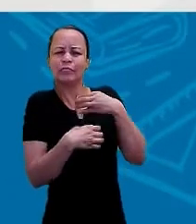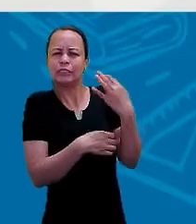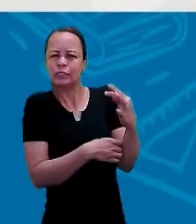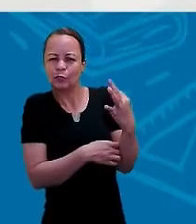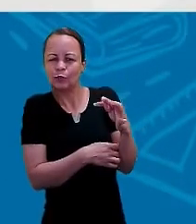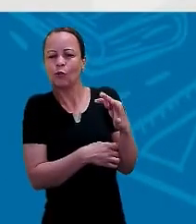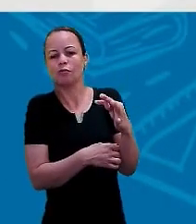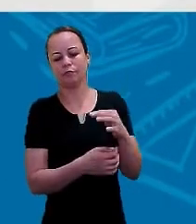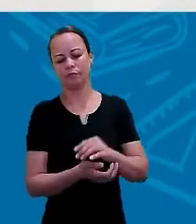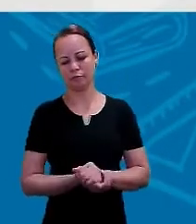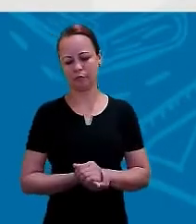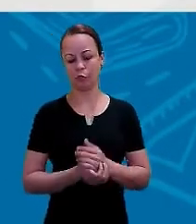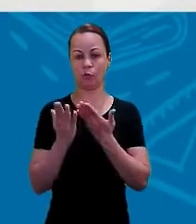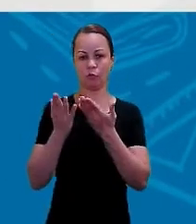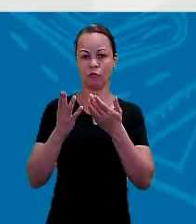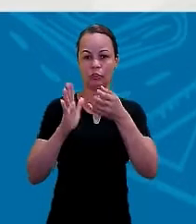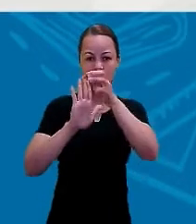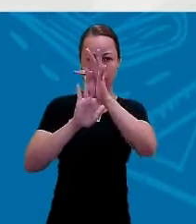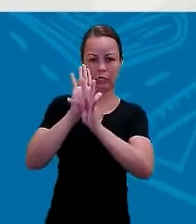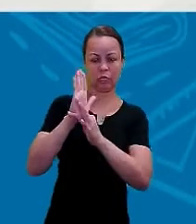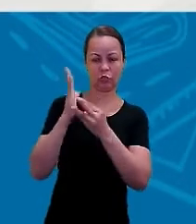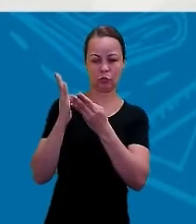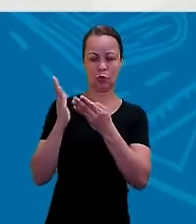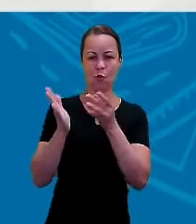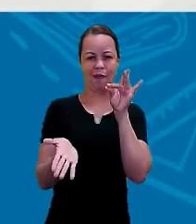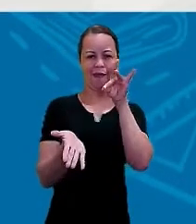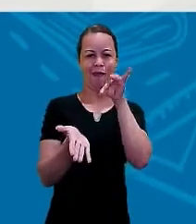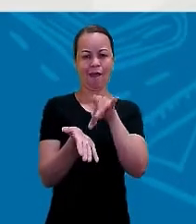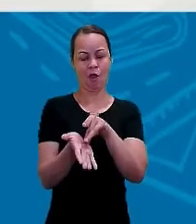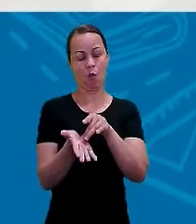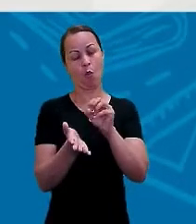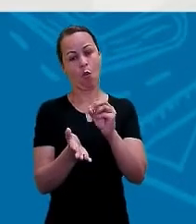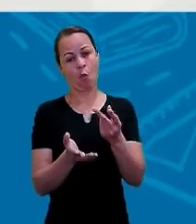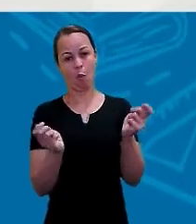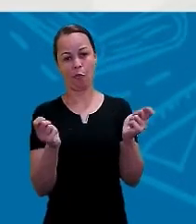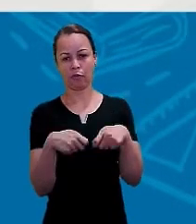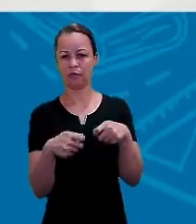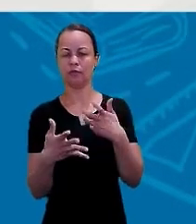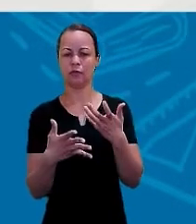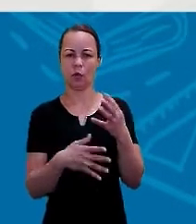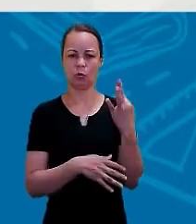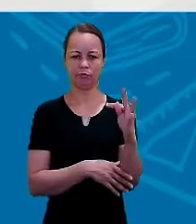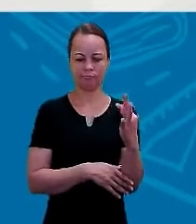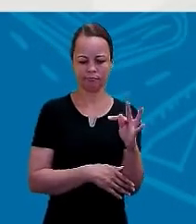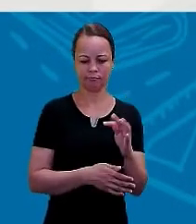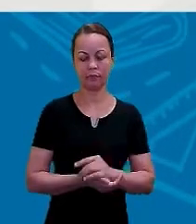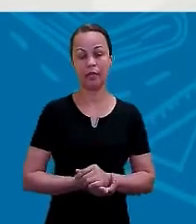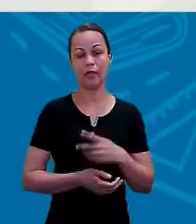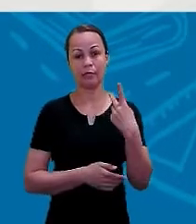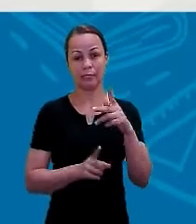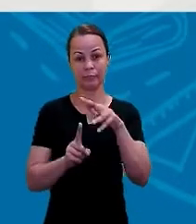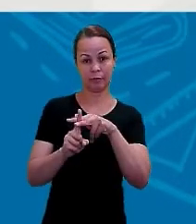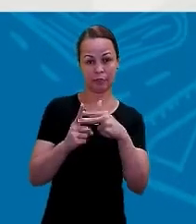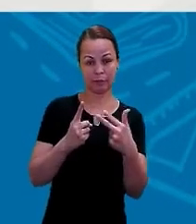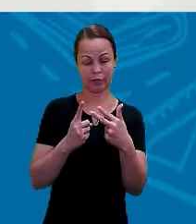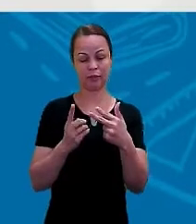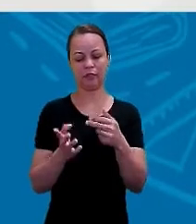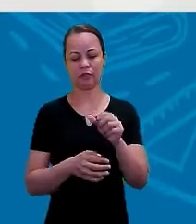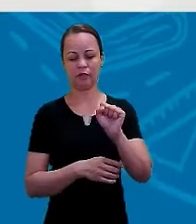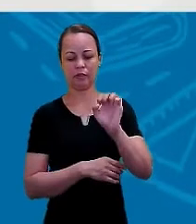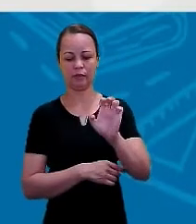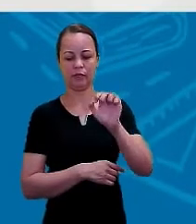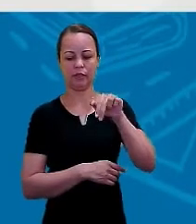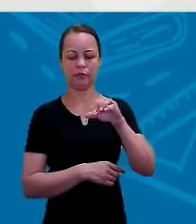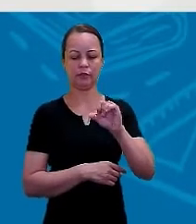ali no texto, real ou potencial da dor. Tanto nessa perspectiva sensitiva